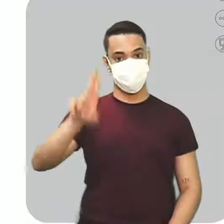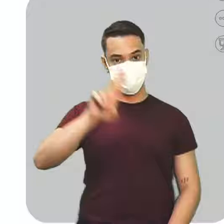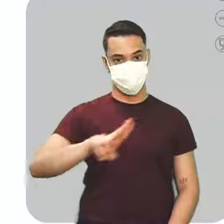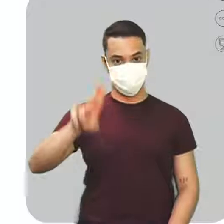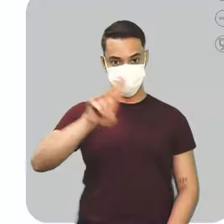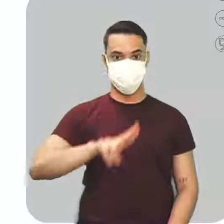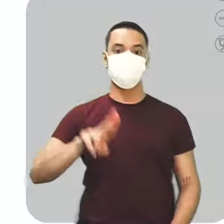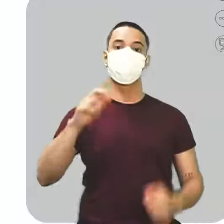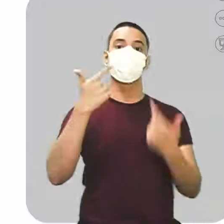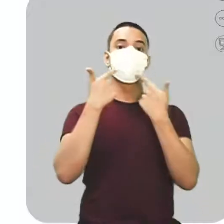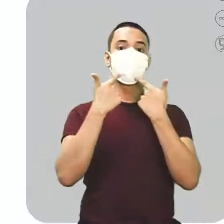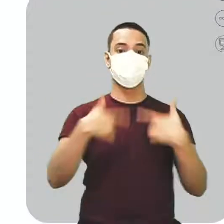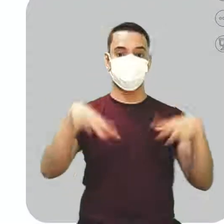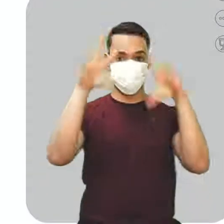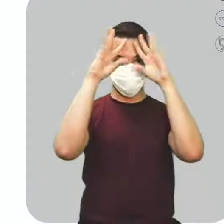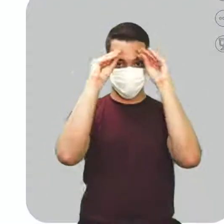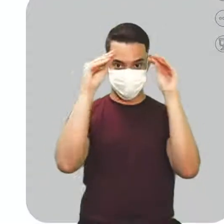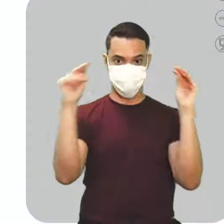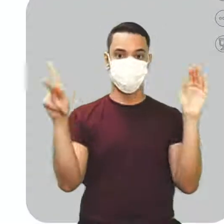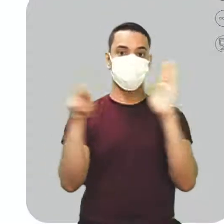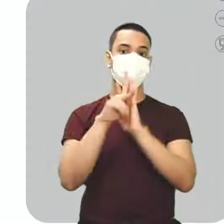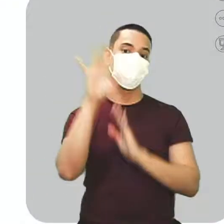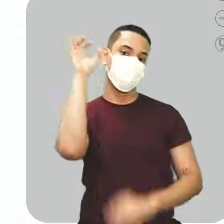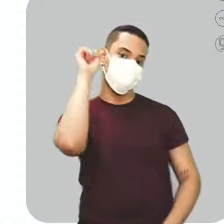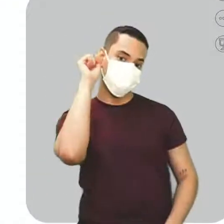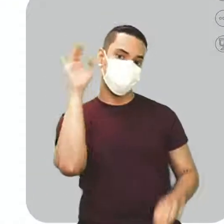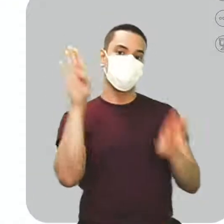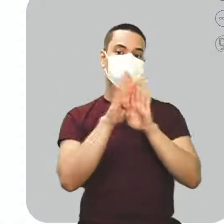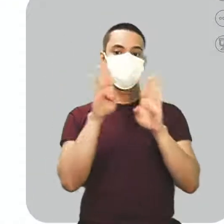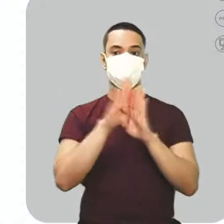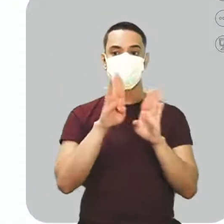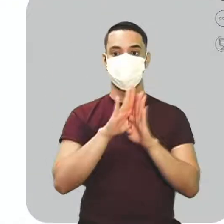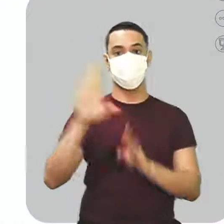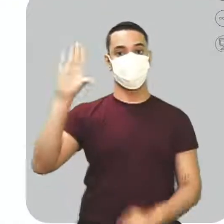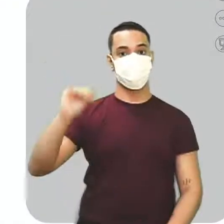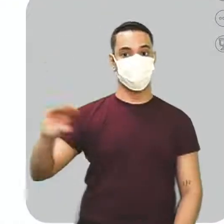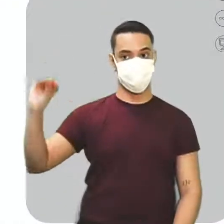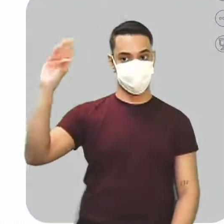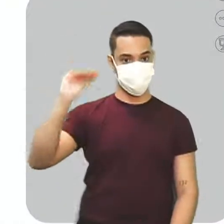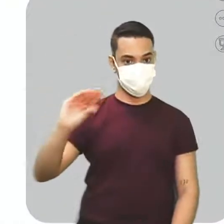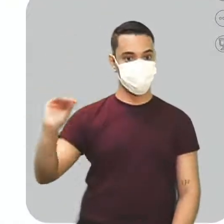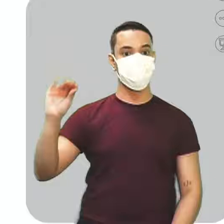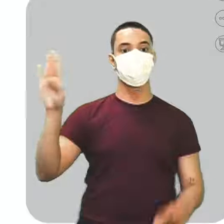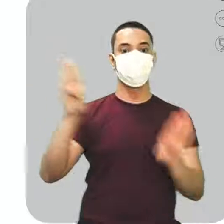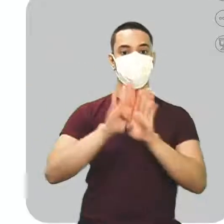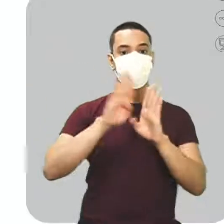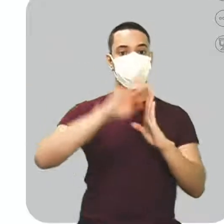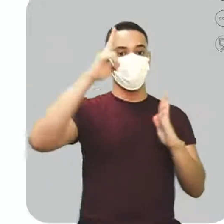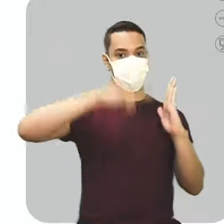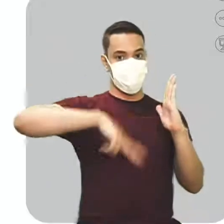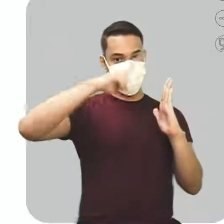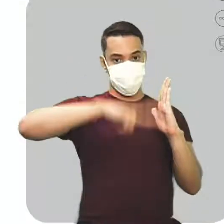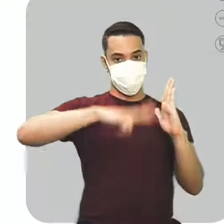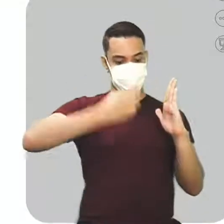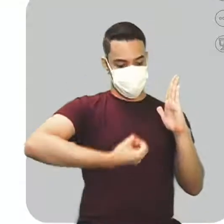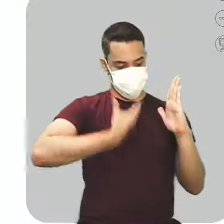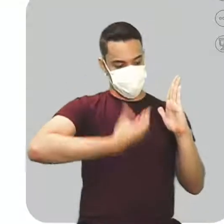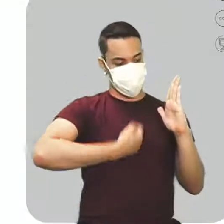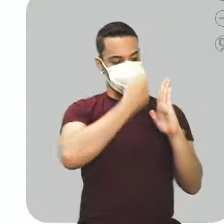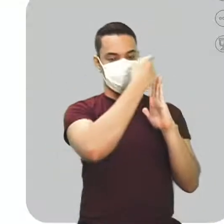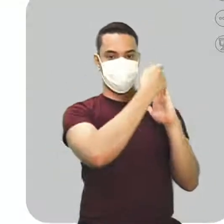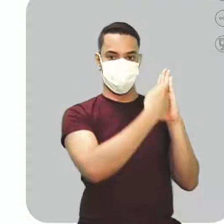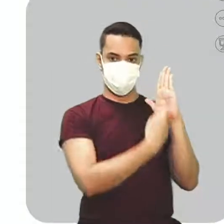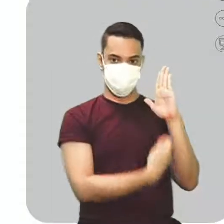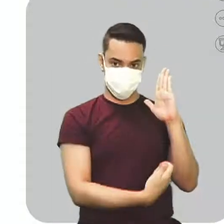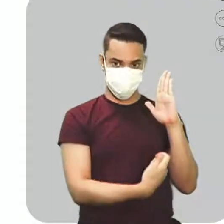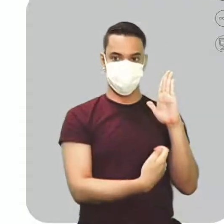Utilizar a linguagem na escuta e produção de textos orais e na leitura e produção de textos